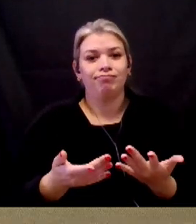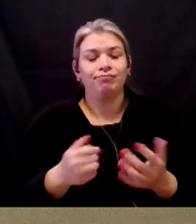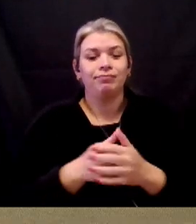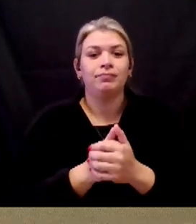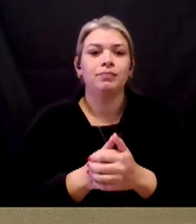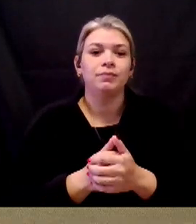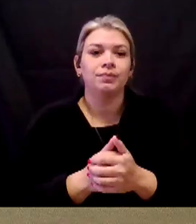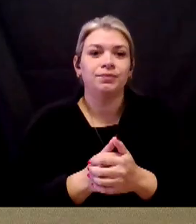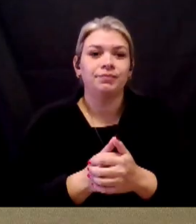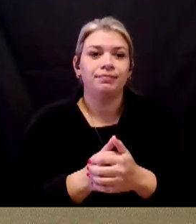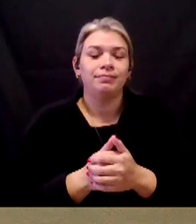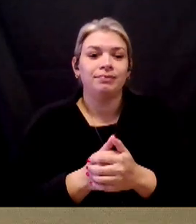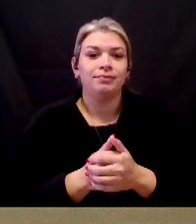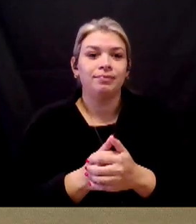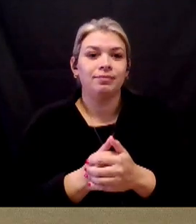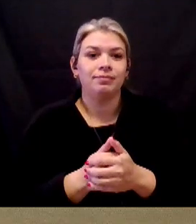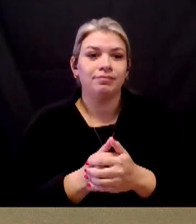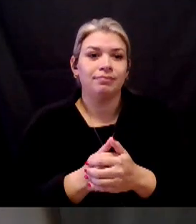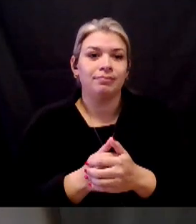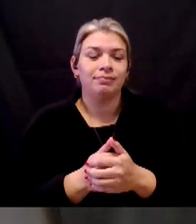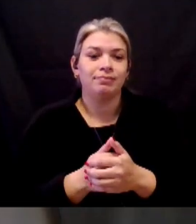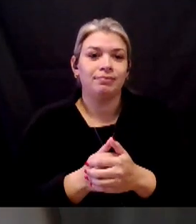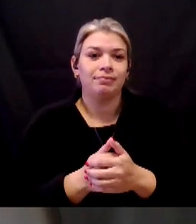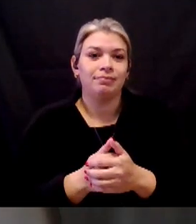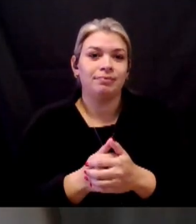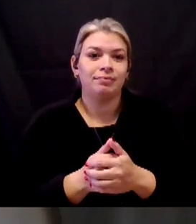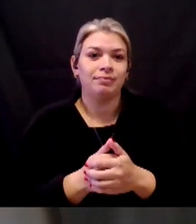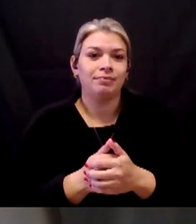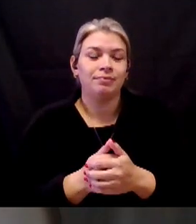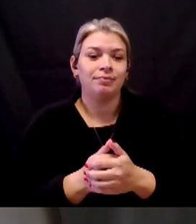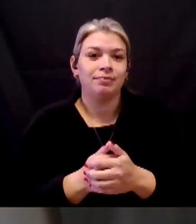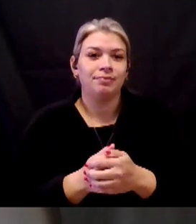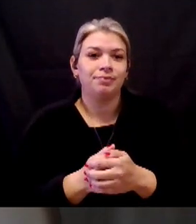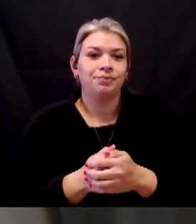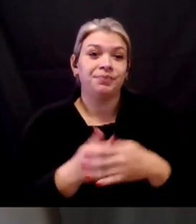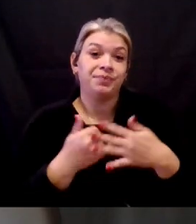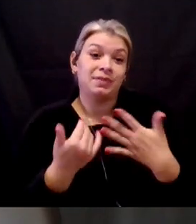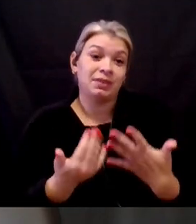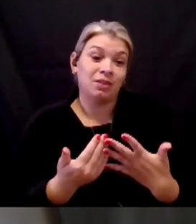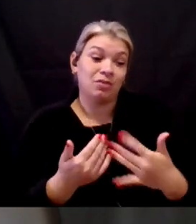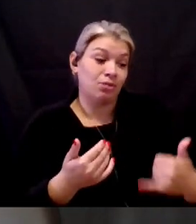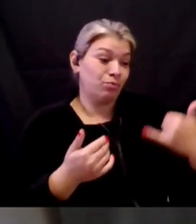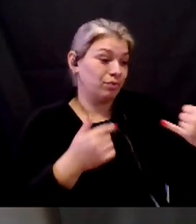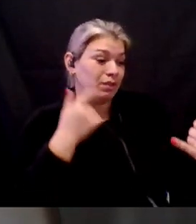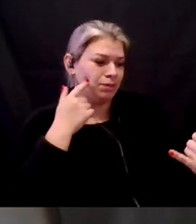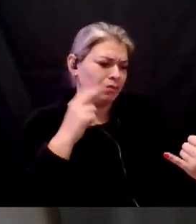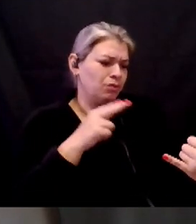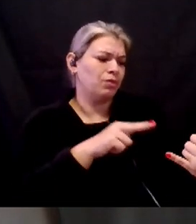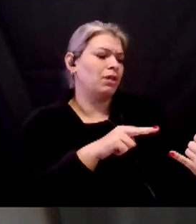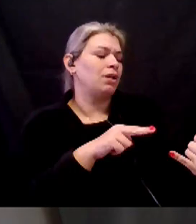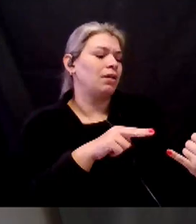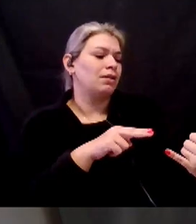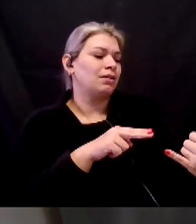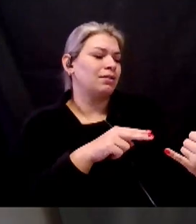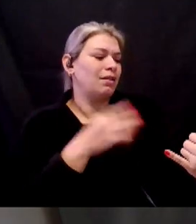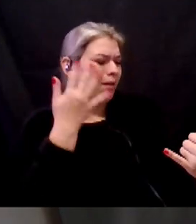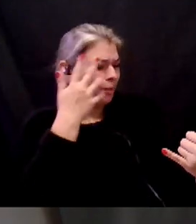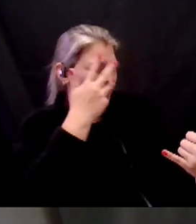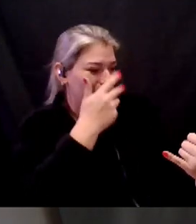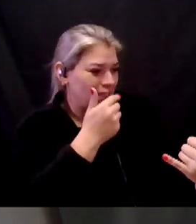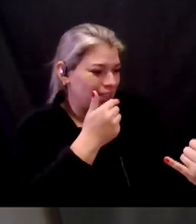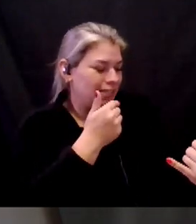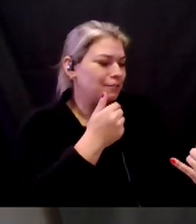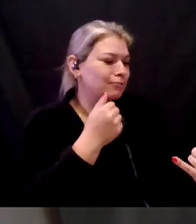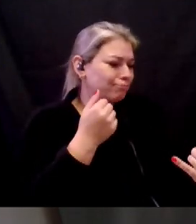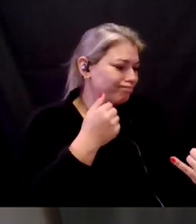Isso. Exatamente. Né? Então, a partir do momento que ela vê que aquilo ali é considerado bonito, interessante,